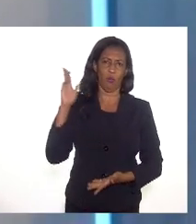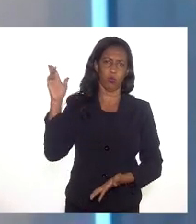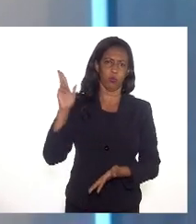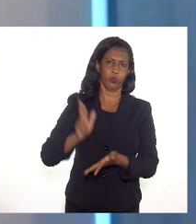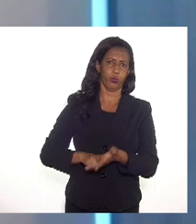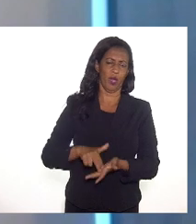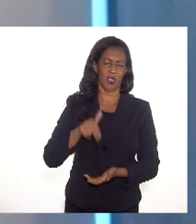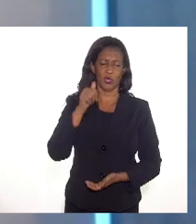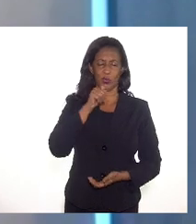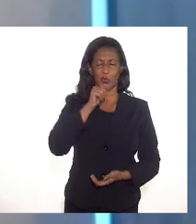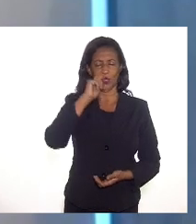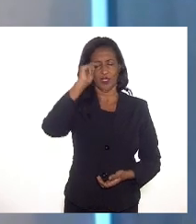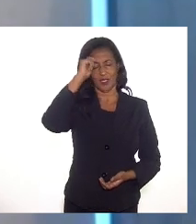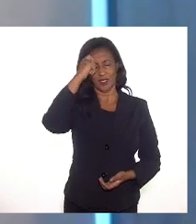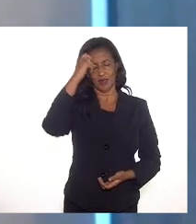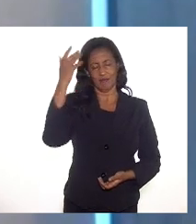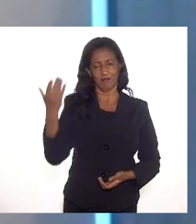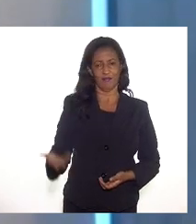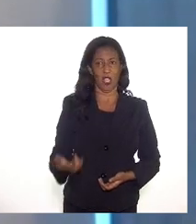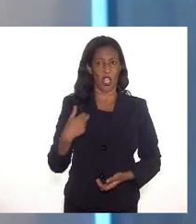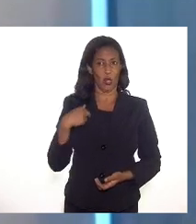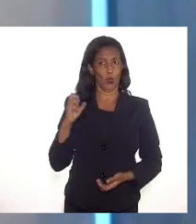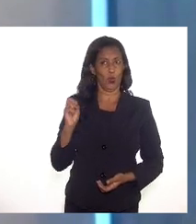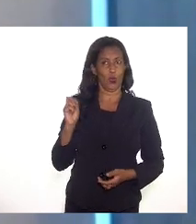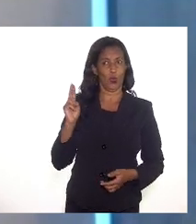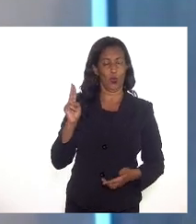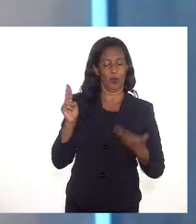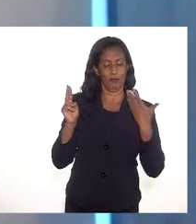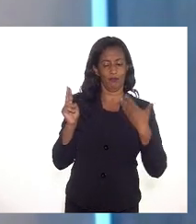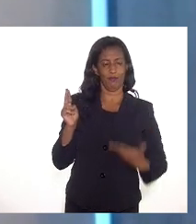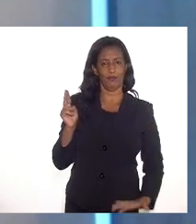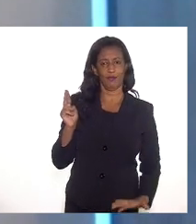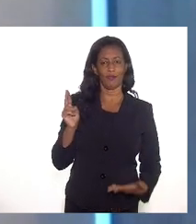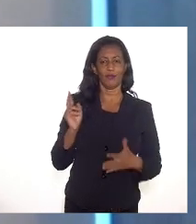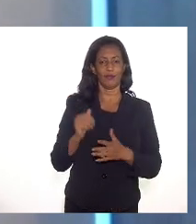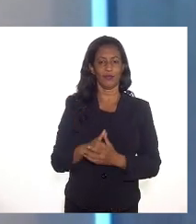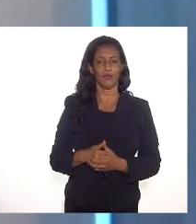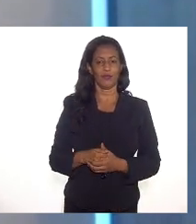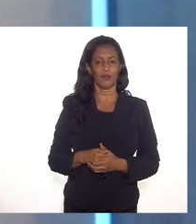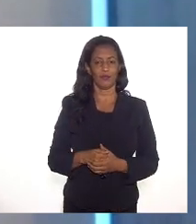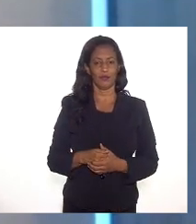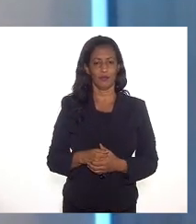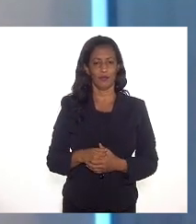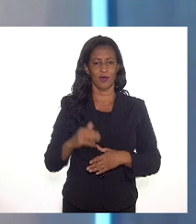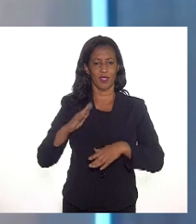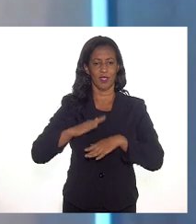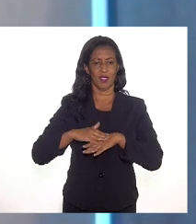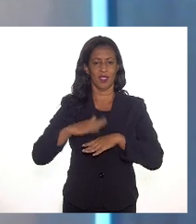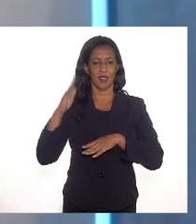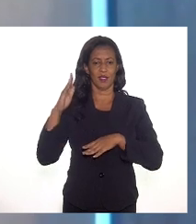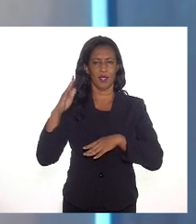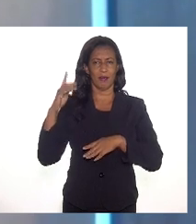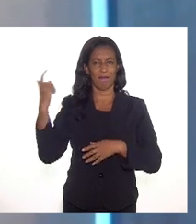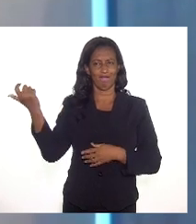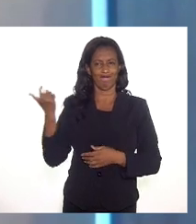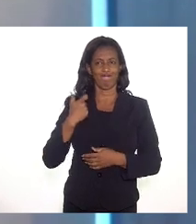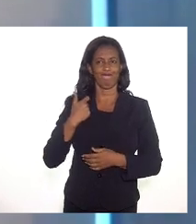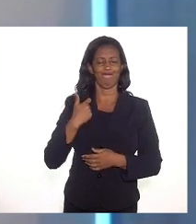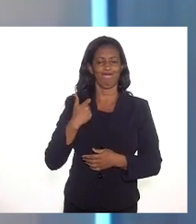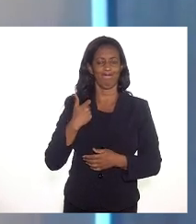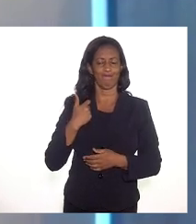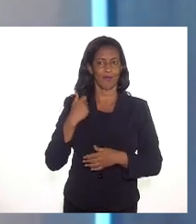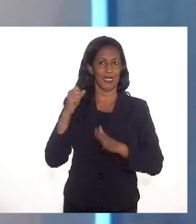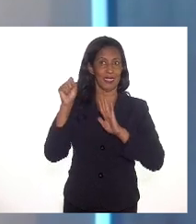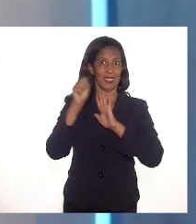as mulheres negras e eu sou eu faço parte desse grupo são as mais atingidas há